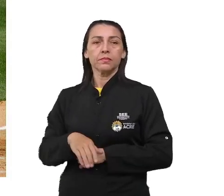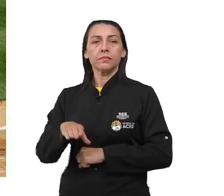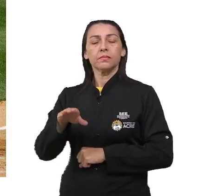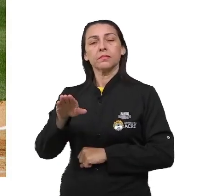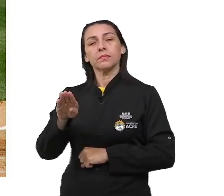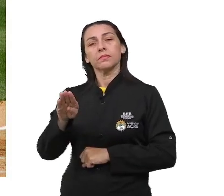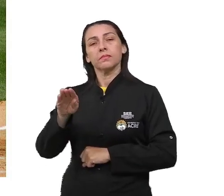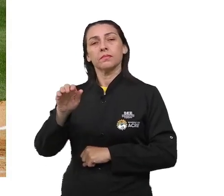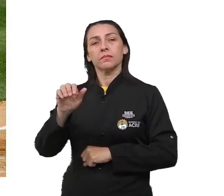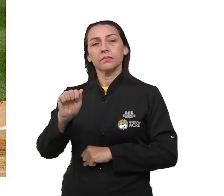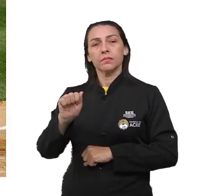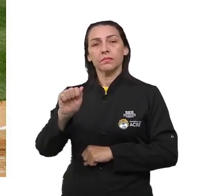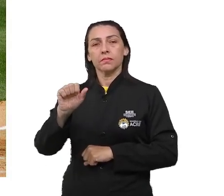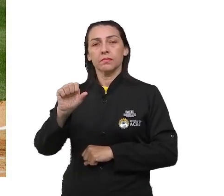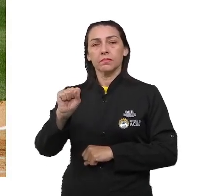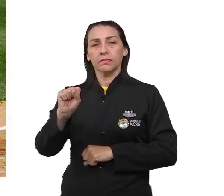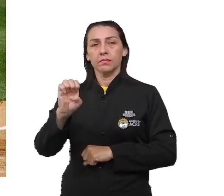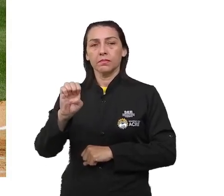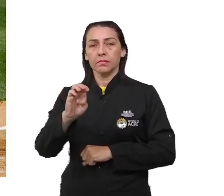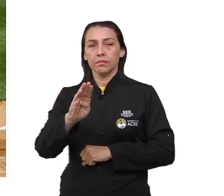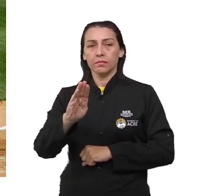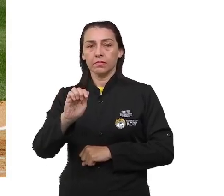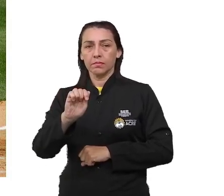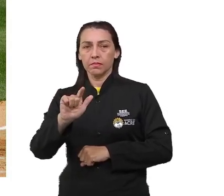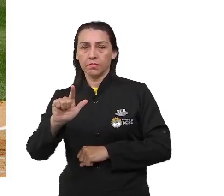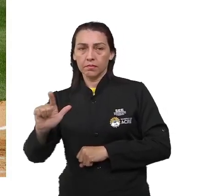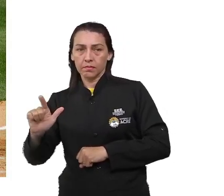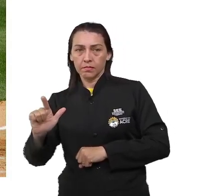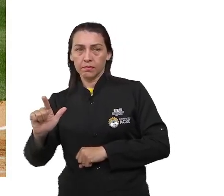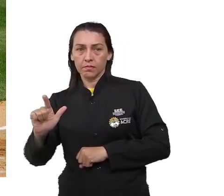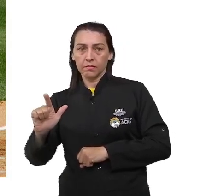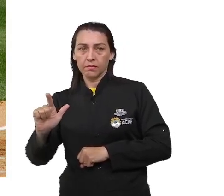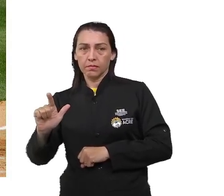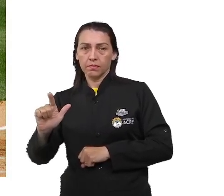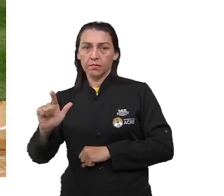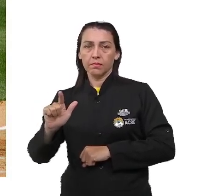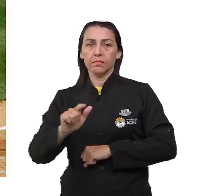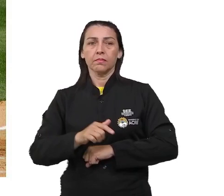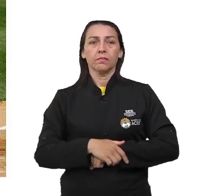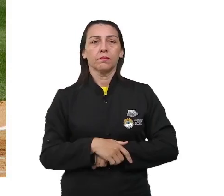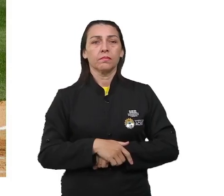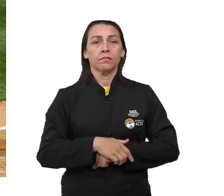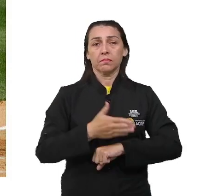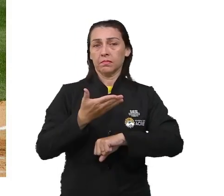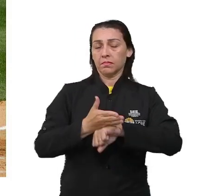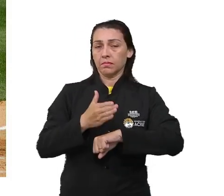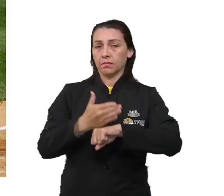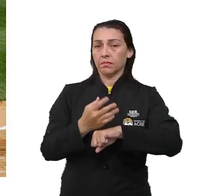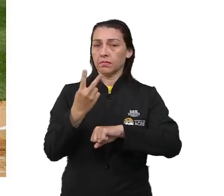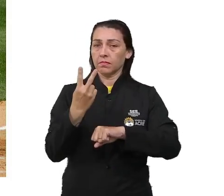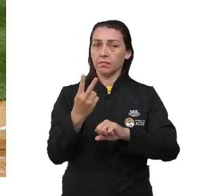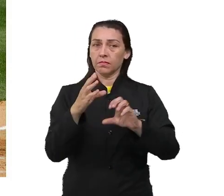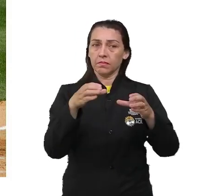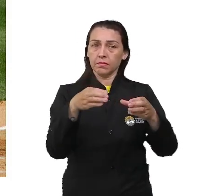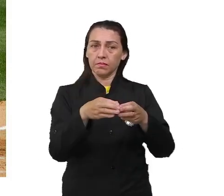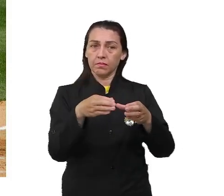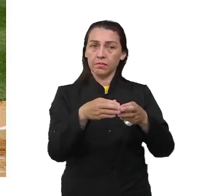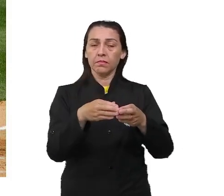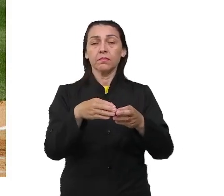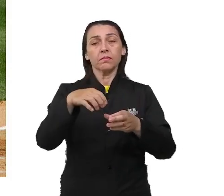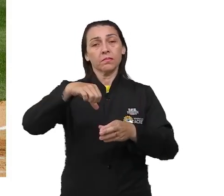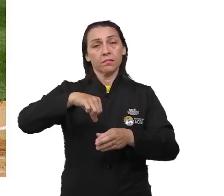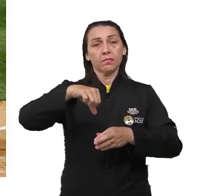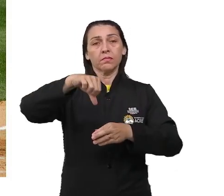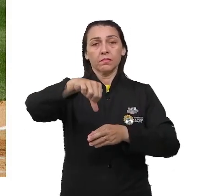Em relação ao beisebol, nós temos beisebol ou beisebol, é praticado por duas equipes